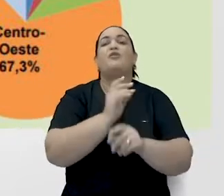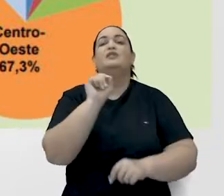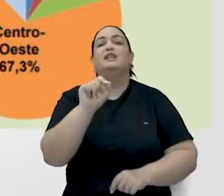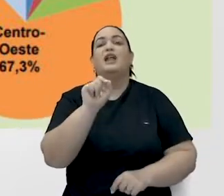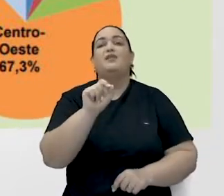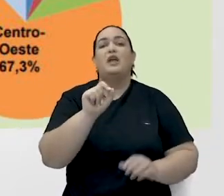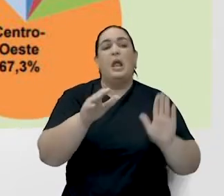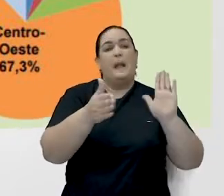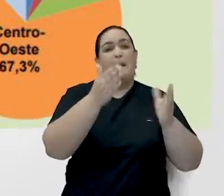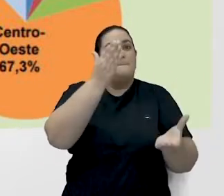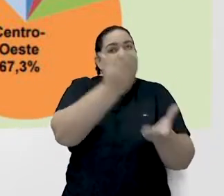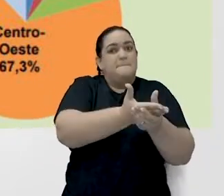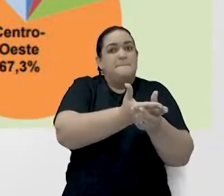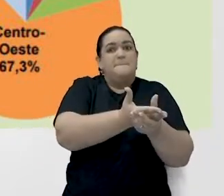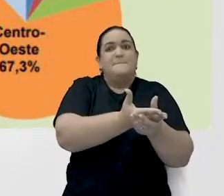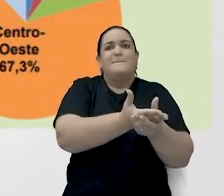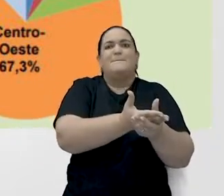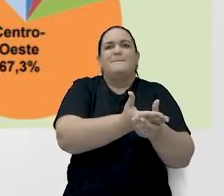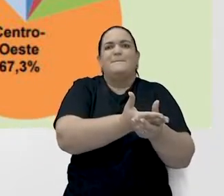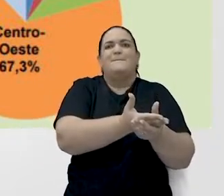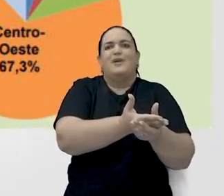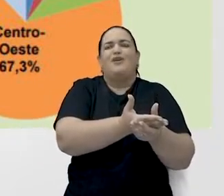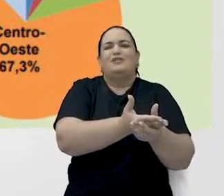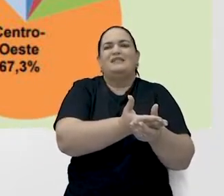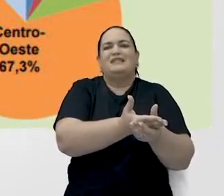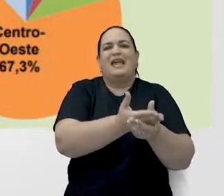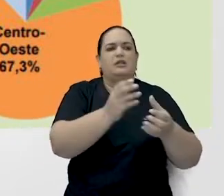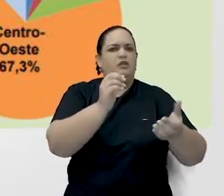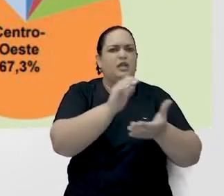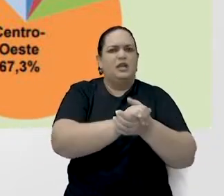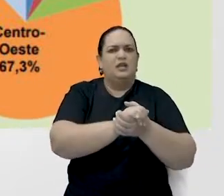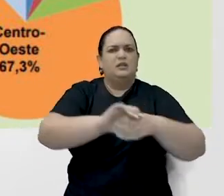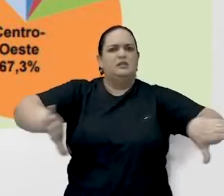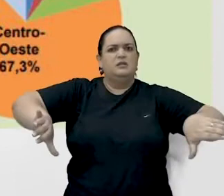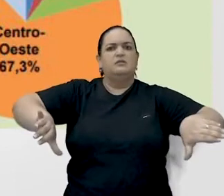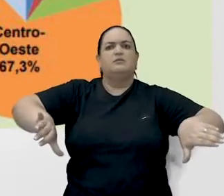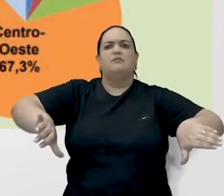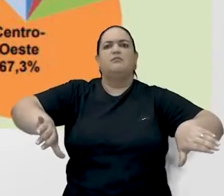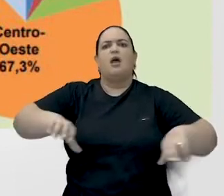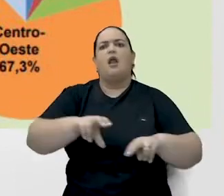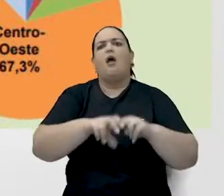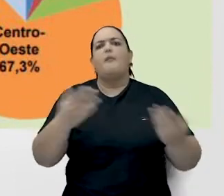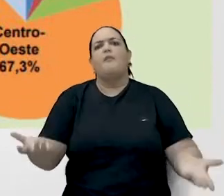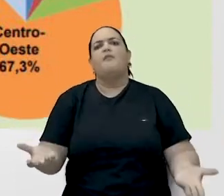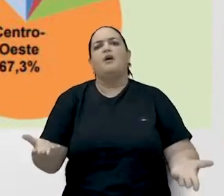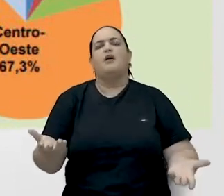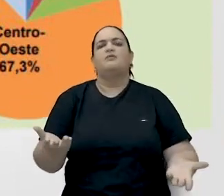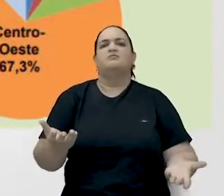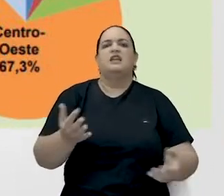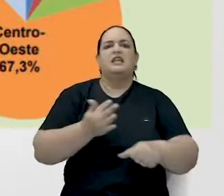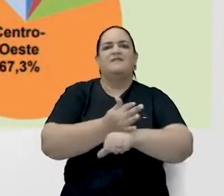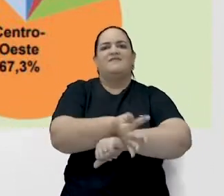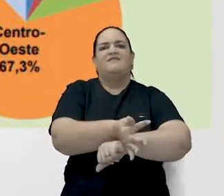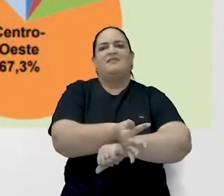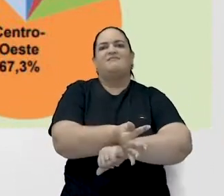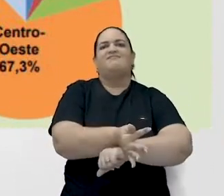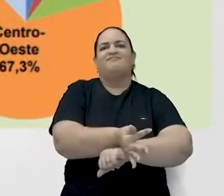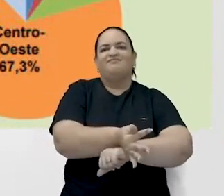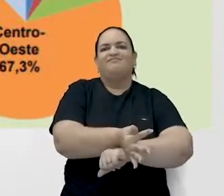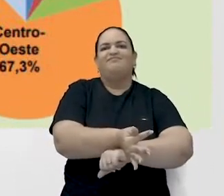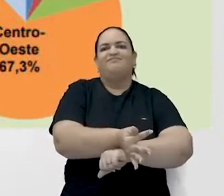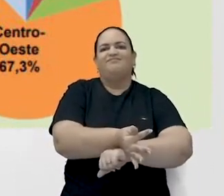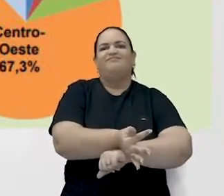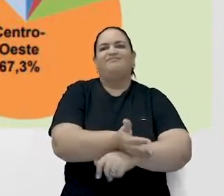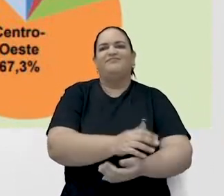envolvendo litígios referentes a fake news, só pelo TSE, desde mais ou